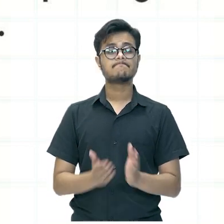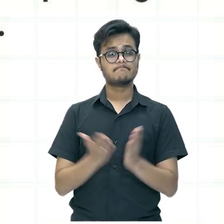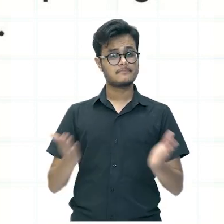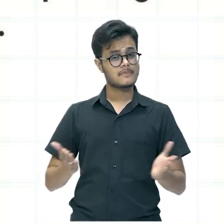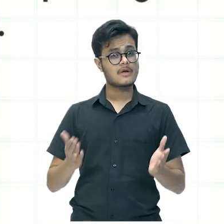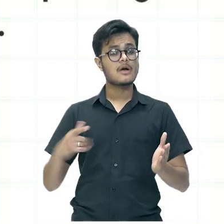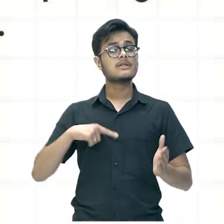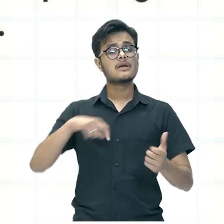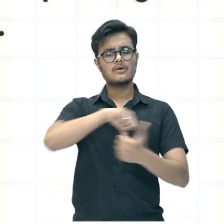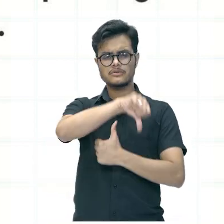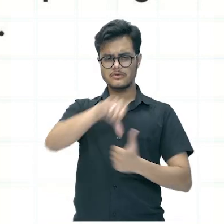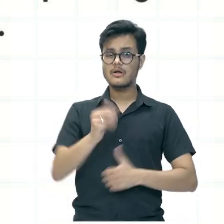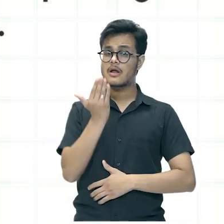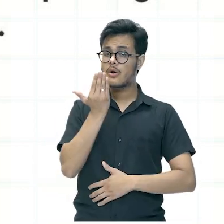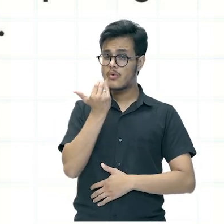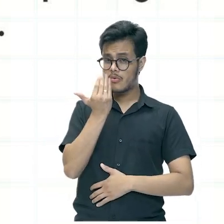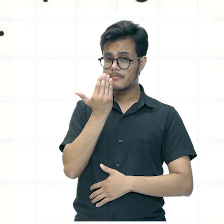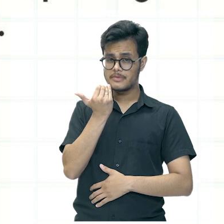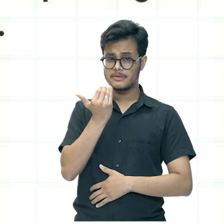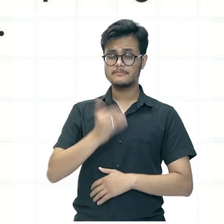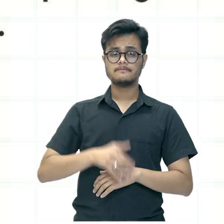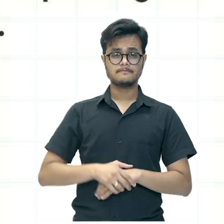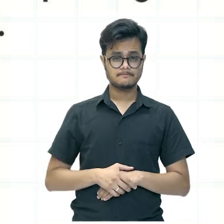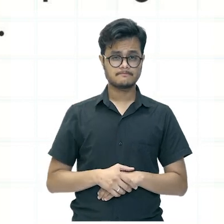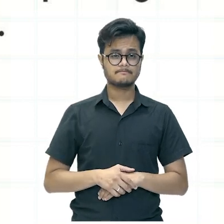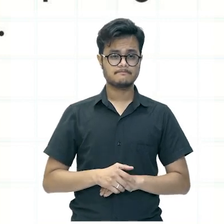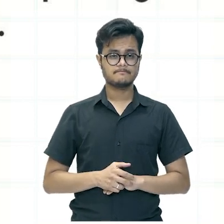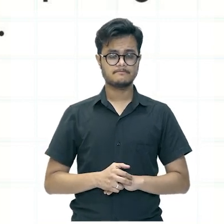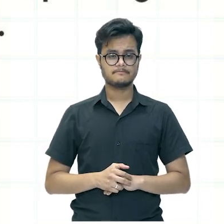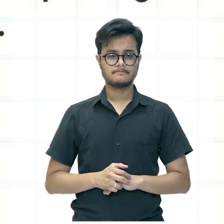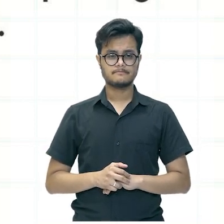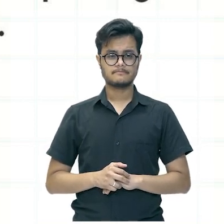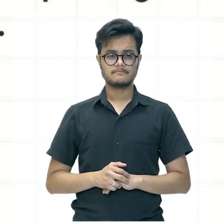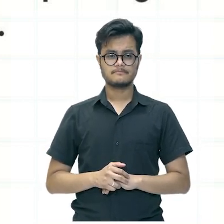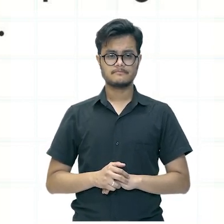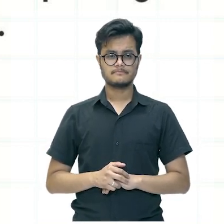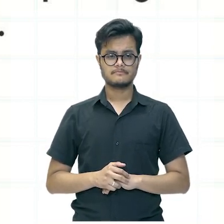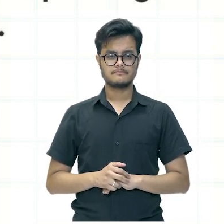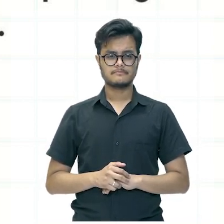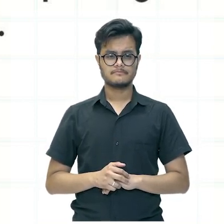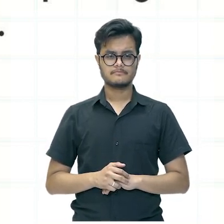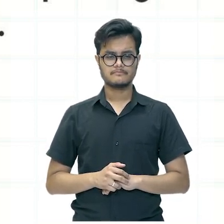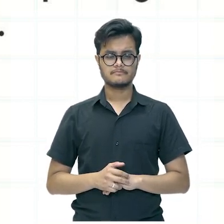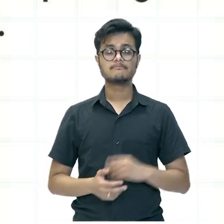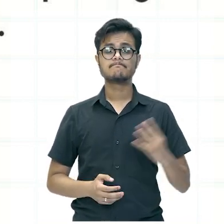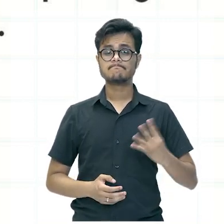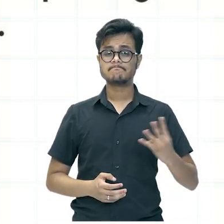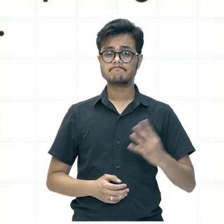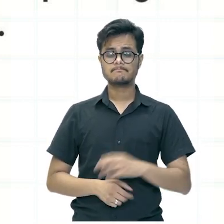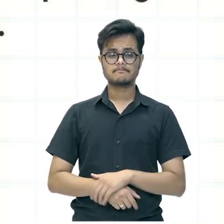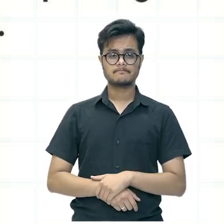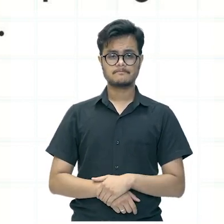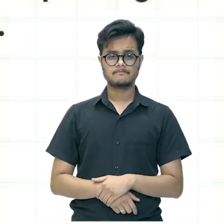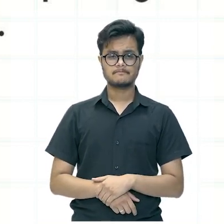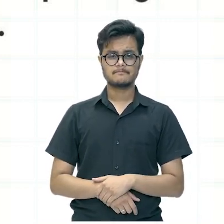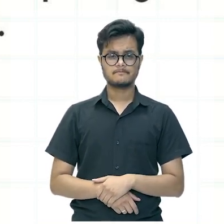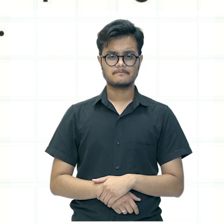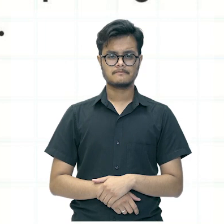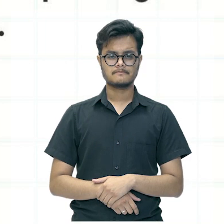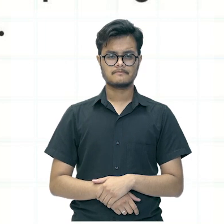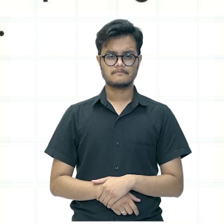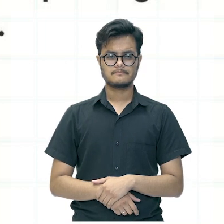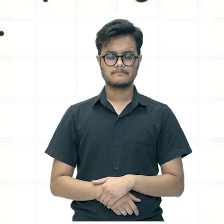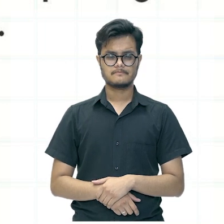hábitos alimentares, né? Mudanças nos hábitos alimentares. Número 4, loss of interest in